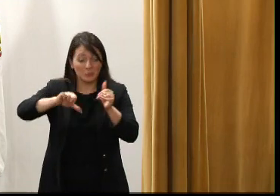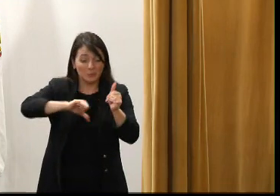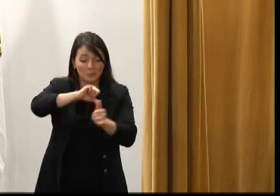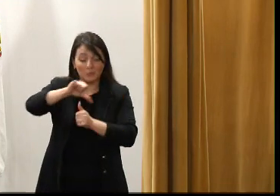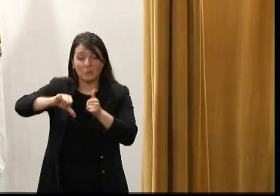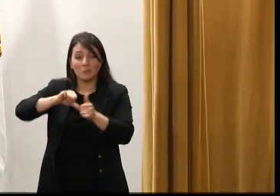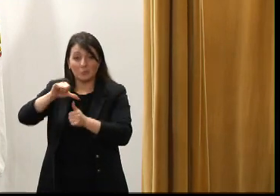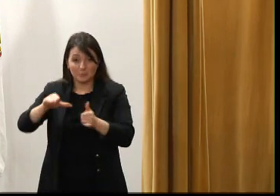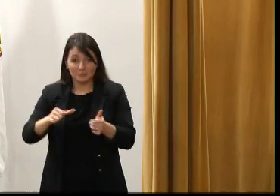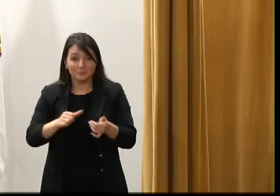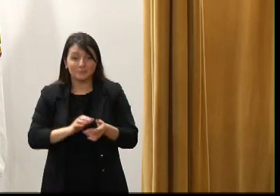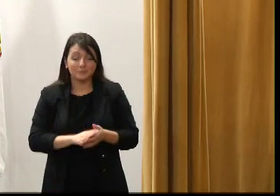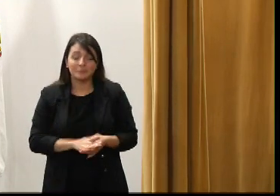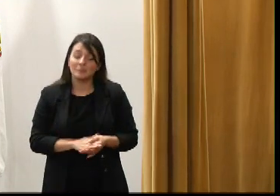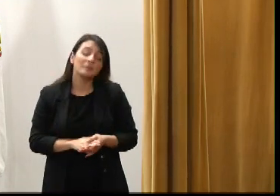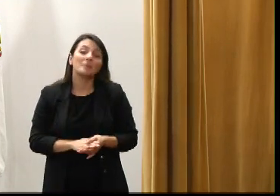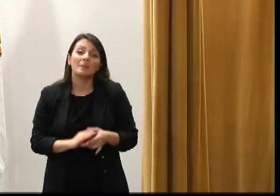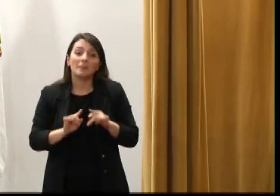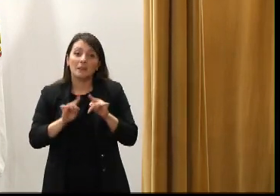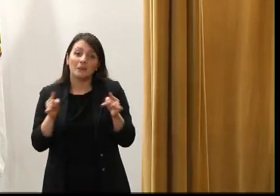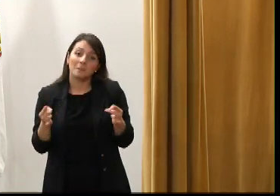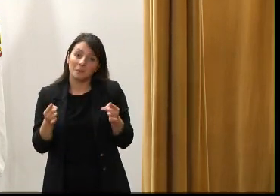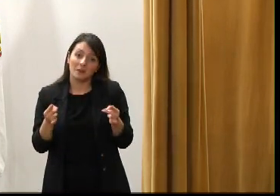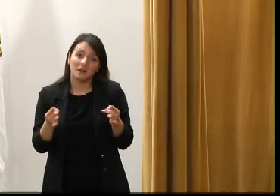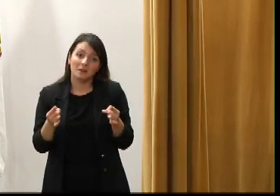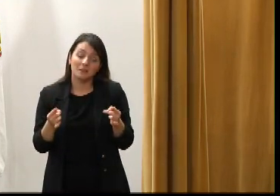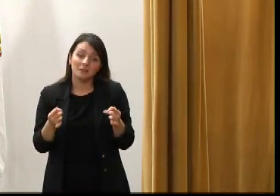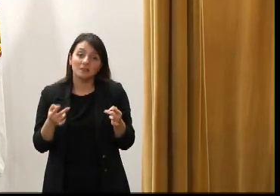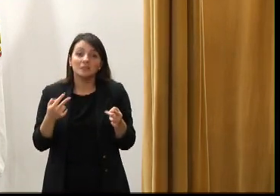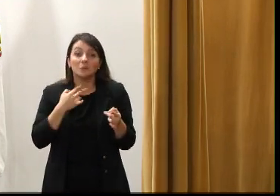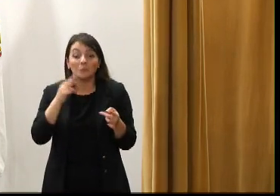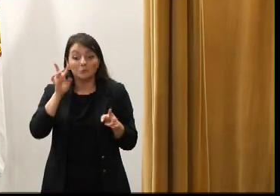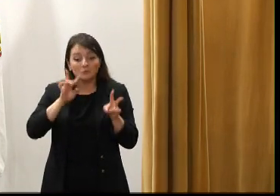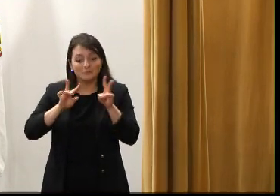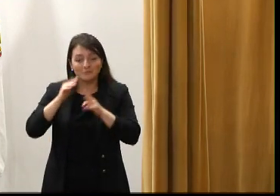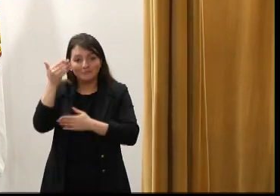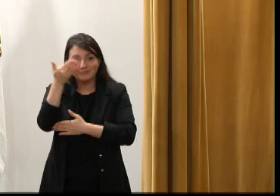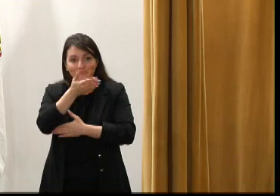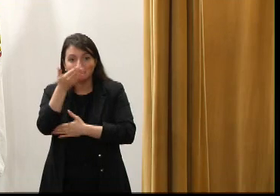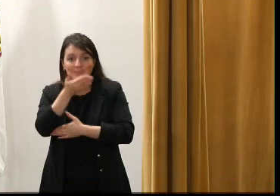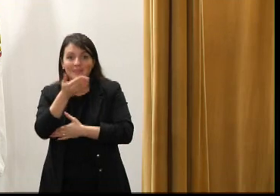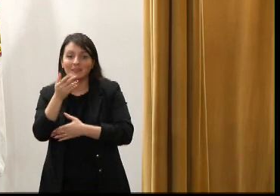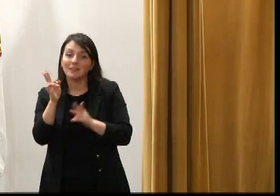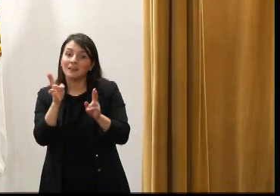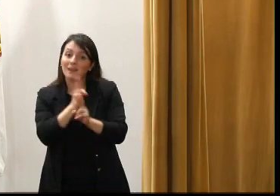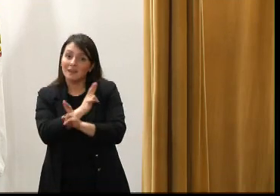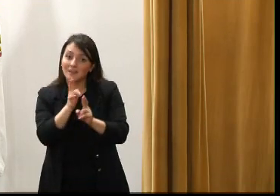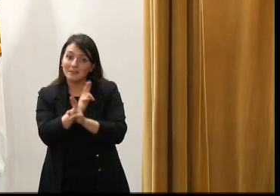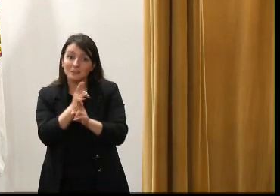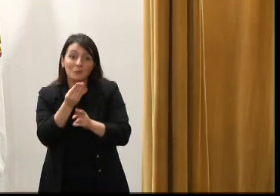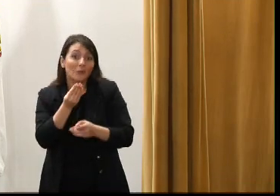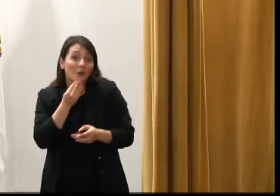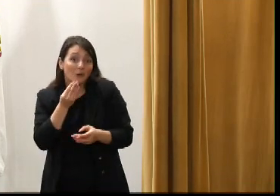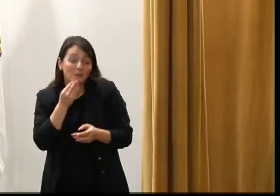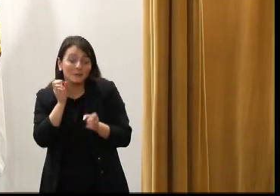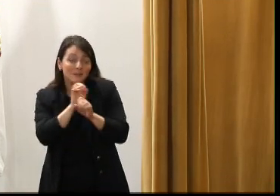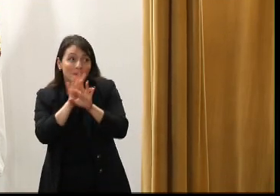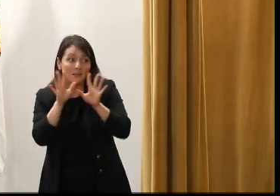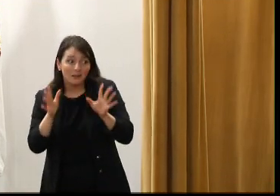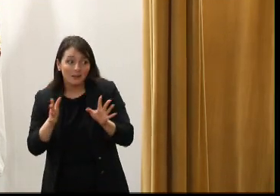do Pleistoceno. Mas a gente não pode deixar de enxergar essa relação, que é uma relação muito óbvia e muito clara.